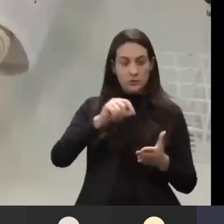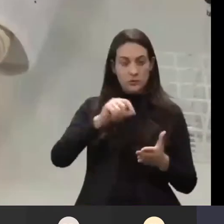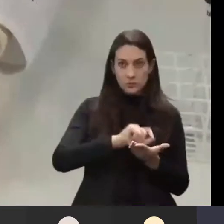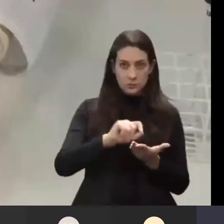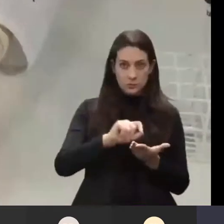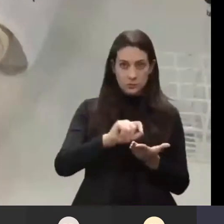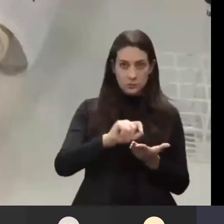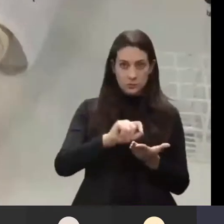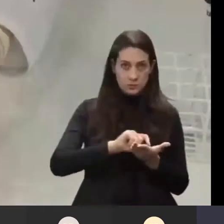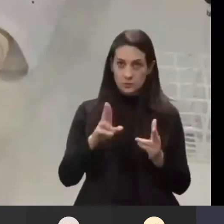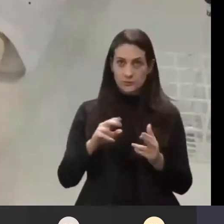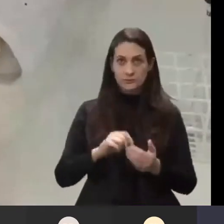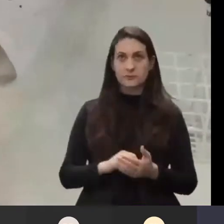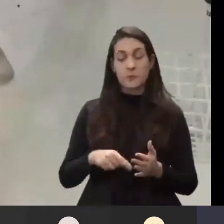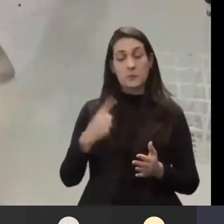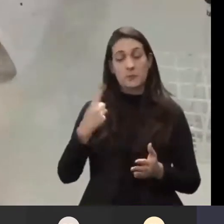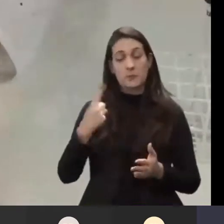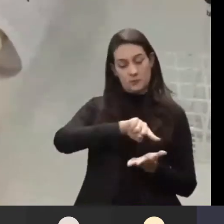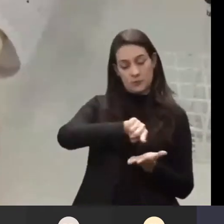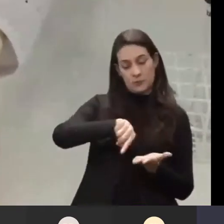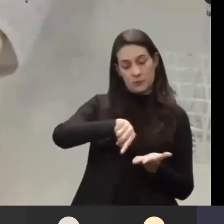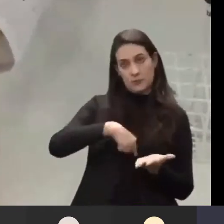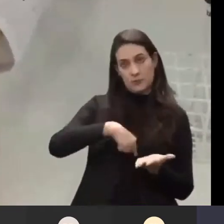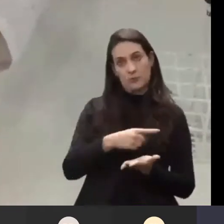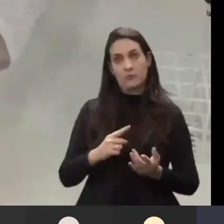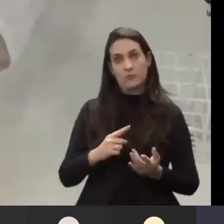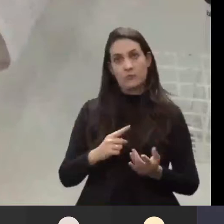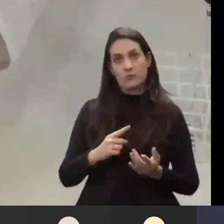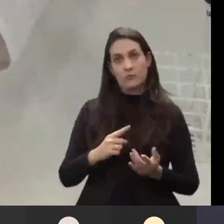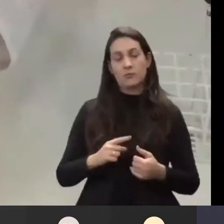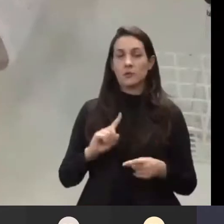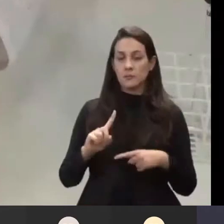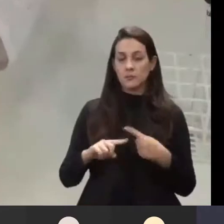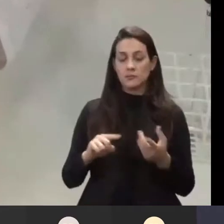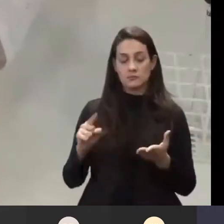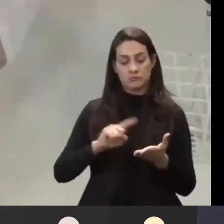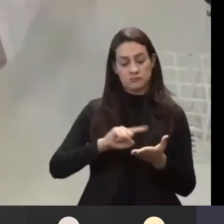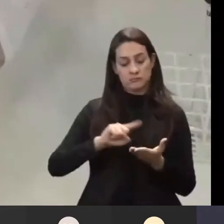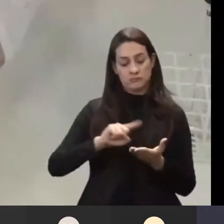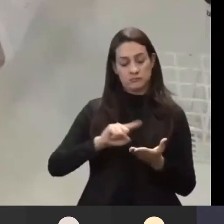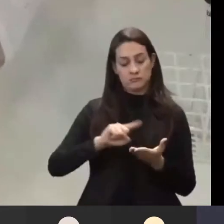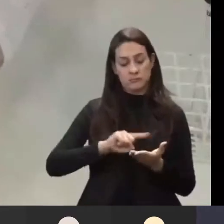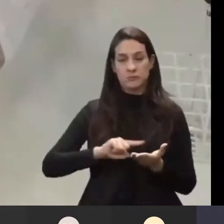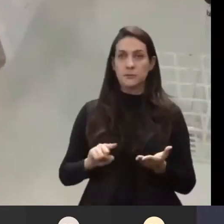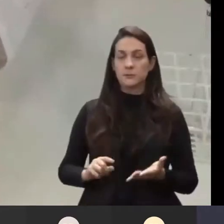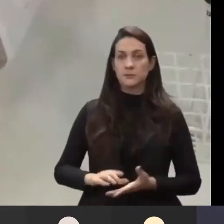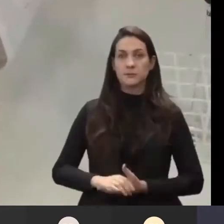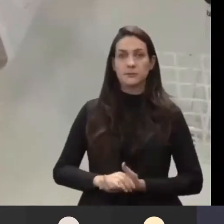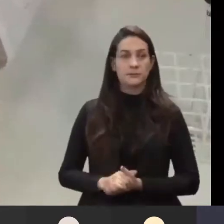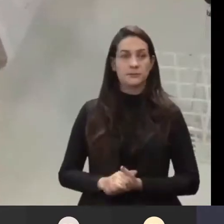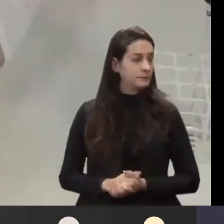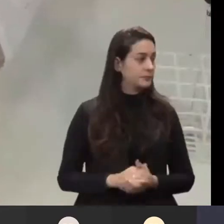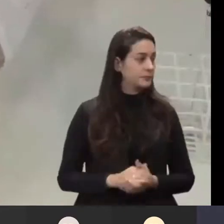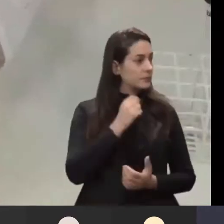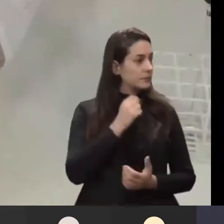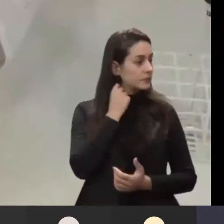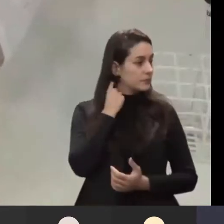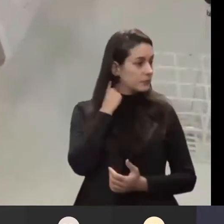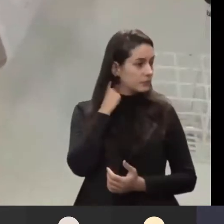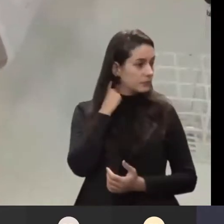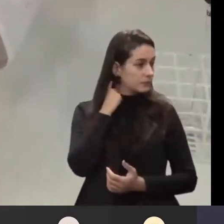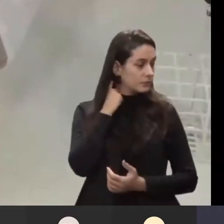Então, ao redor de toda a placa, em movimento circular. e depois em movimentos de zigue-zague.